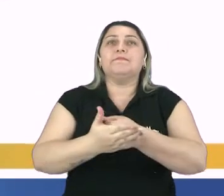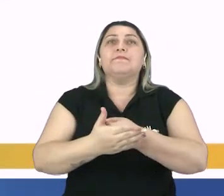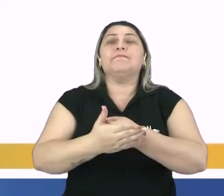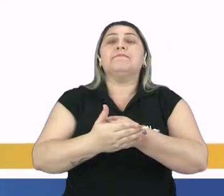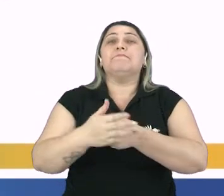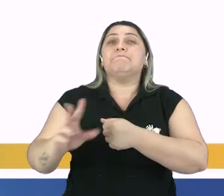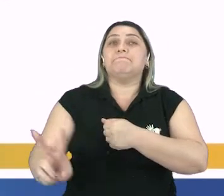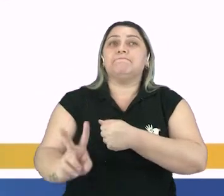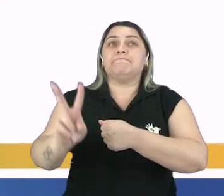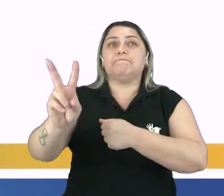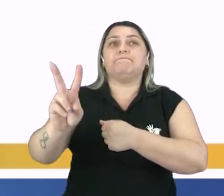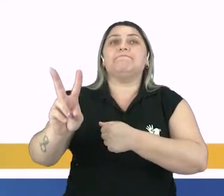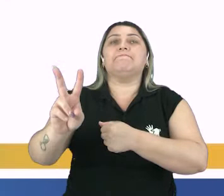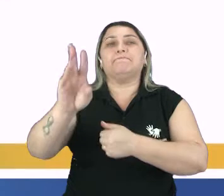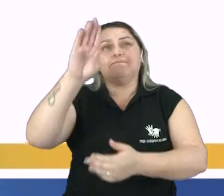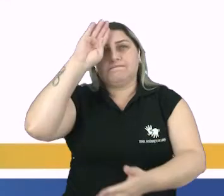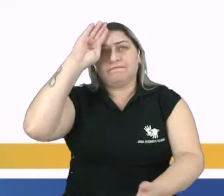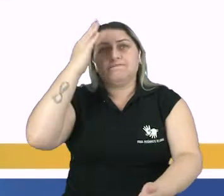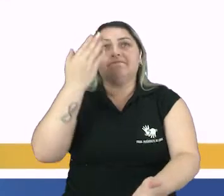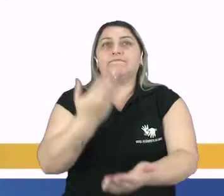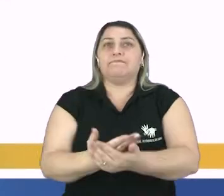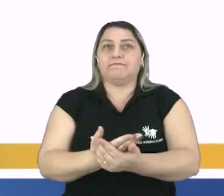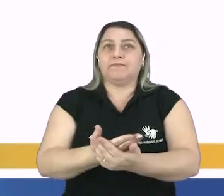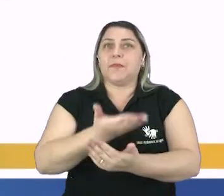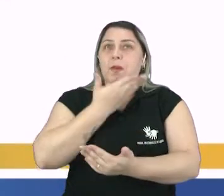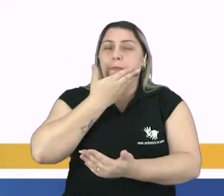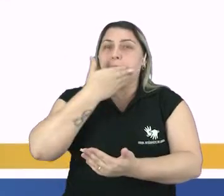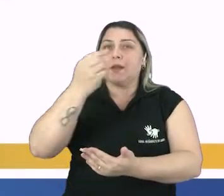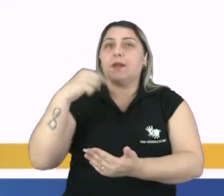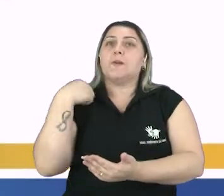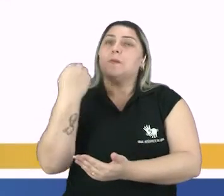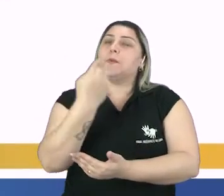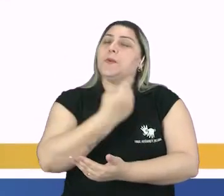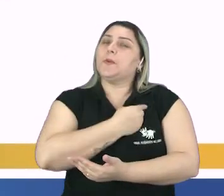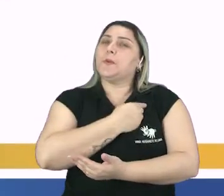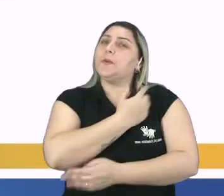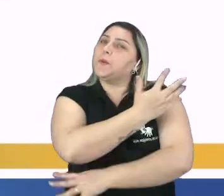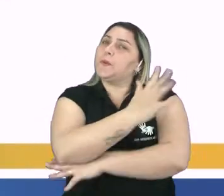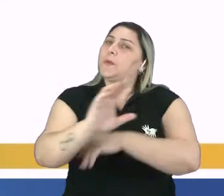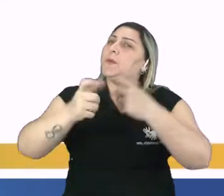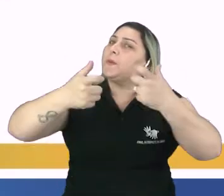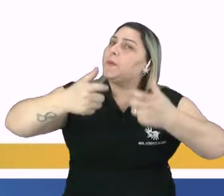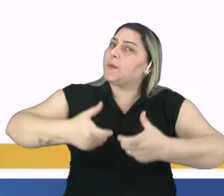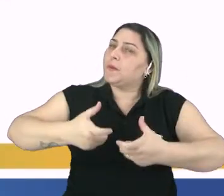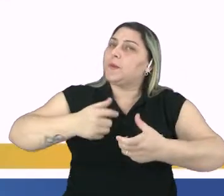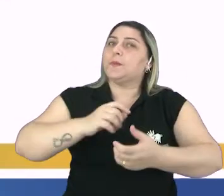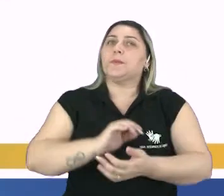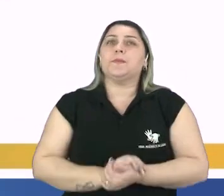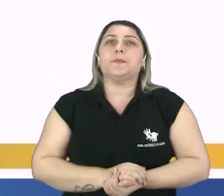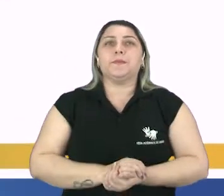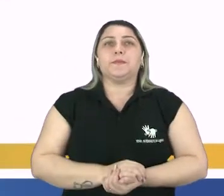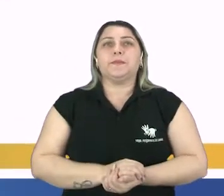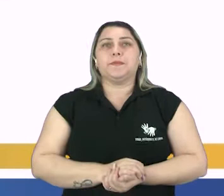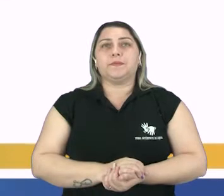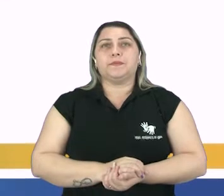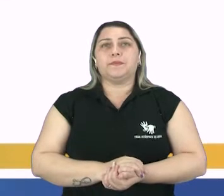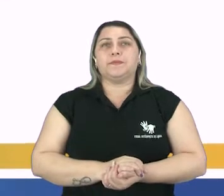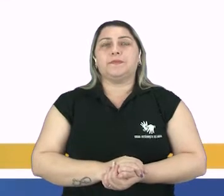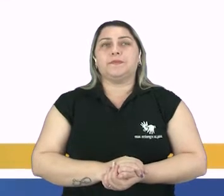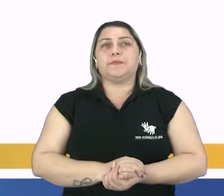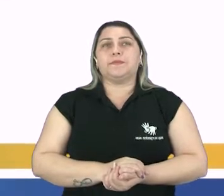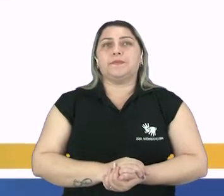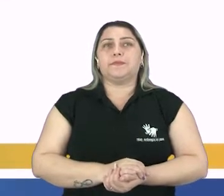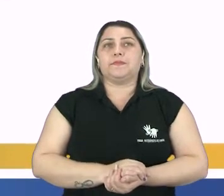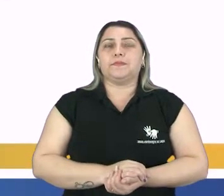base em nossas crenças, valores e no que acreditamos que seja melhor para o nosso ambiente.